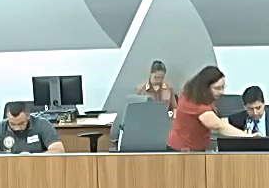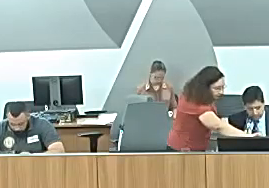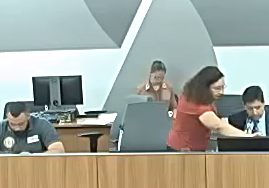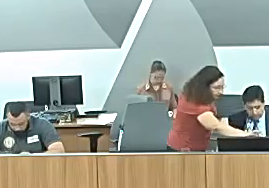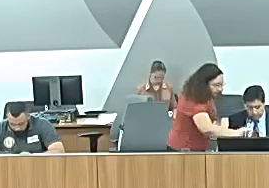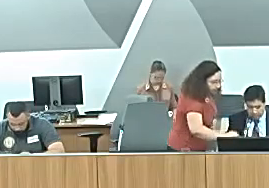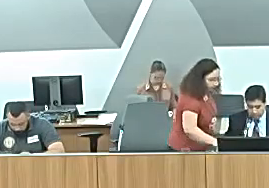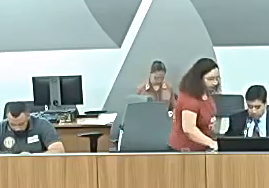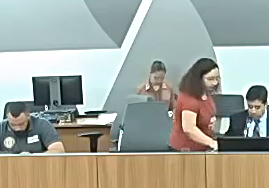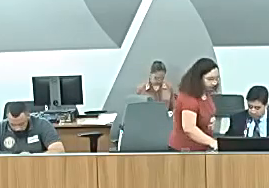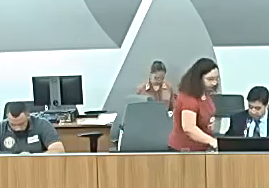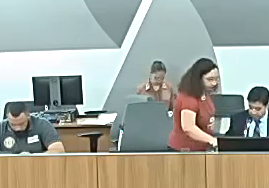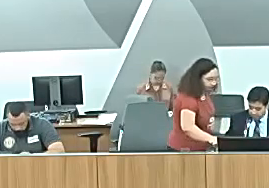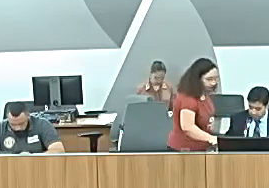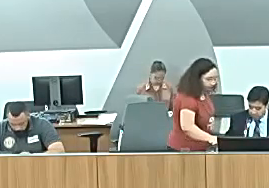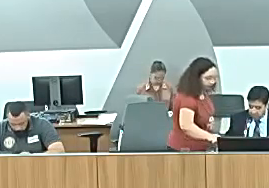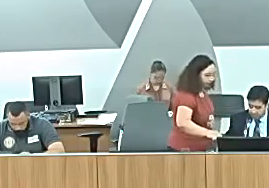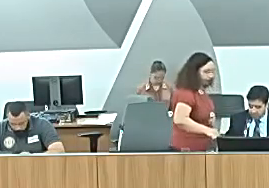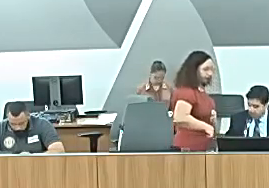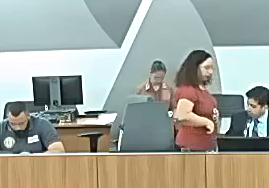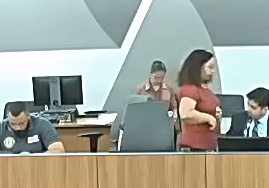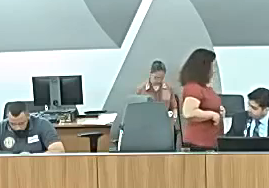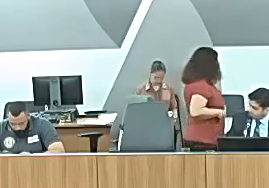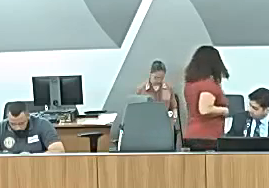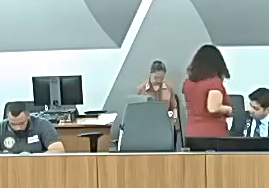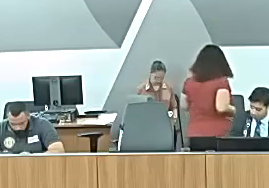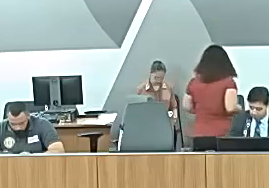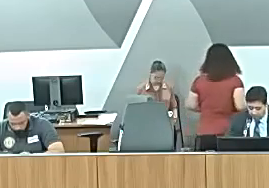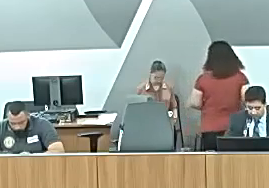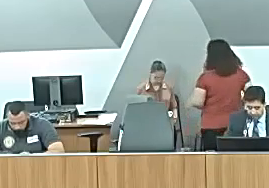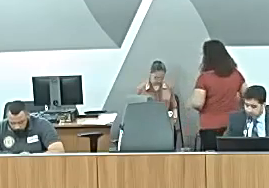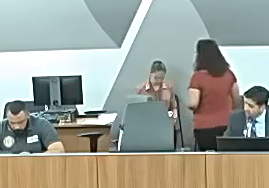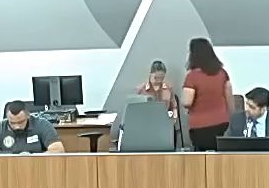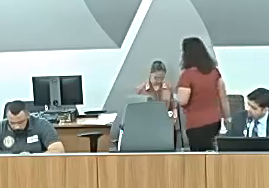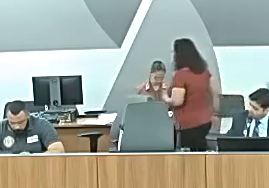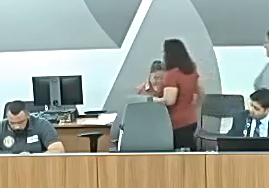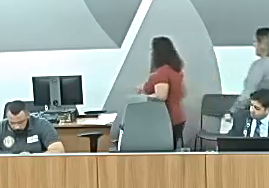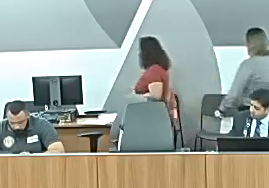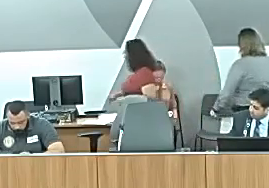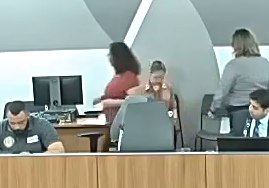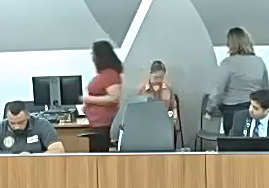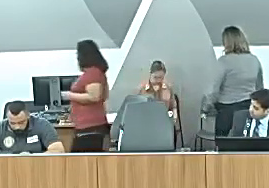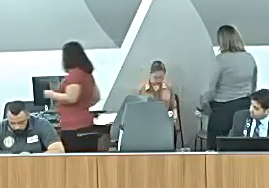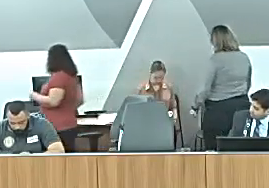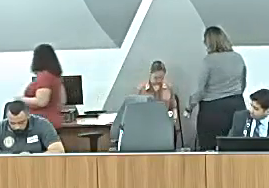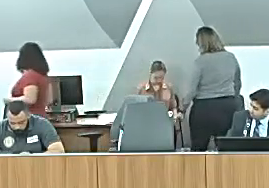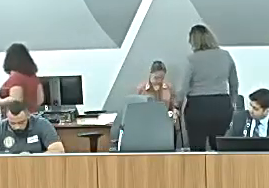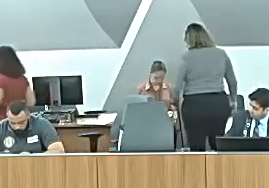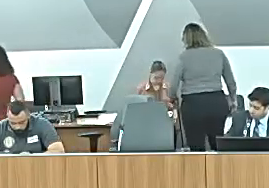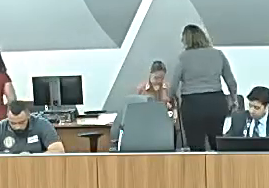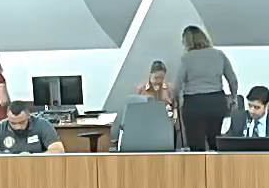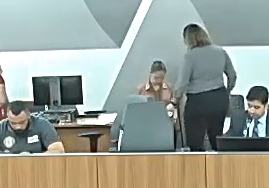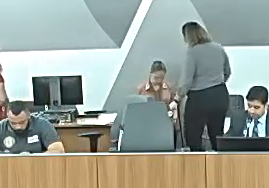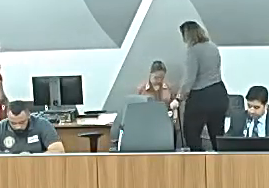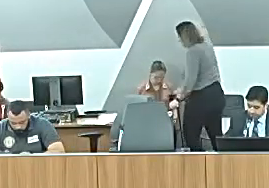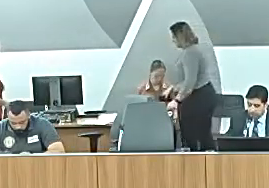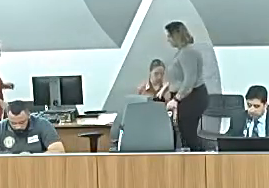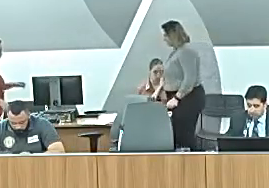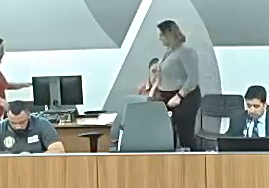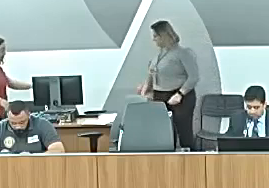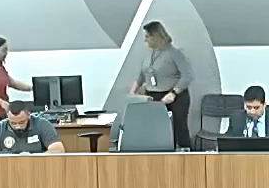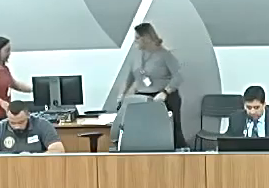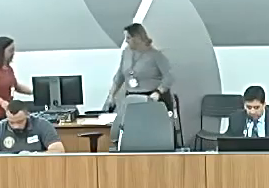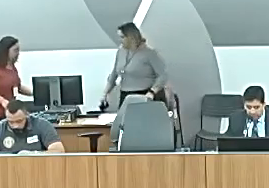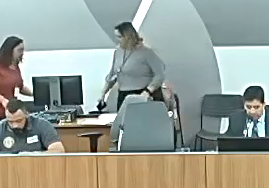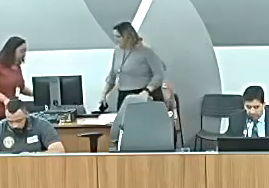indagou o deputado bruno engler considerando que as entidades já fizeram uso da palavra bastaria deseja fazer uso da palavra nesta fase sim o